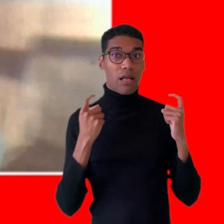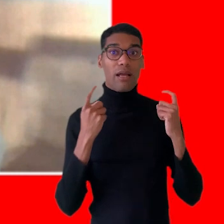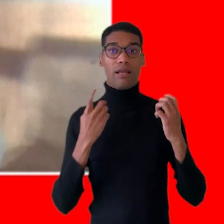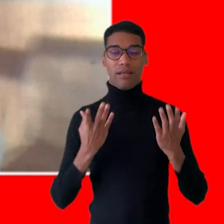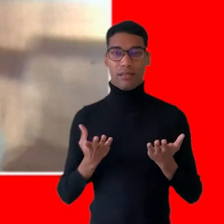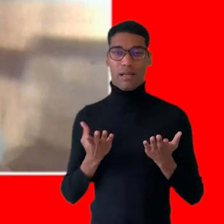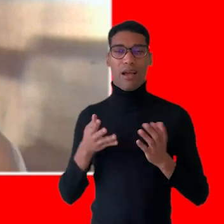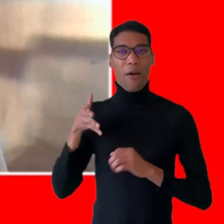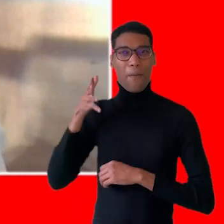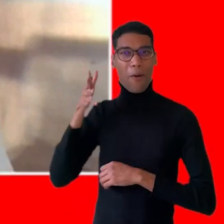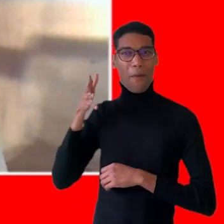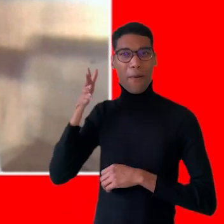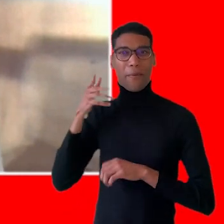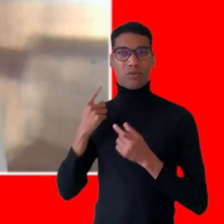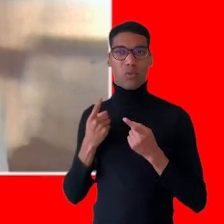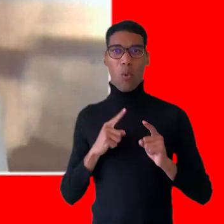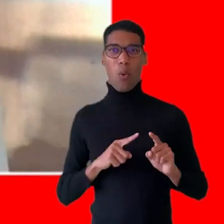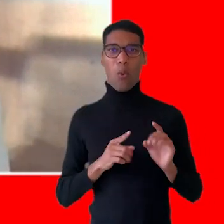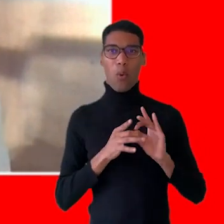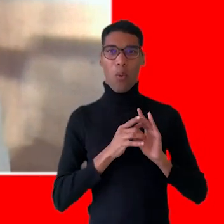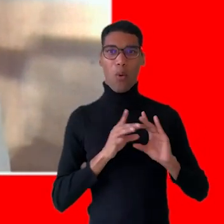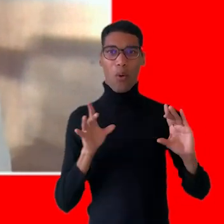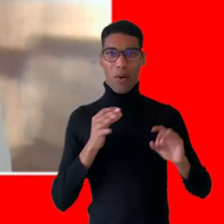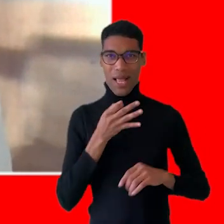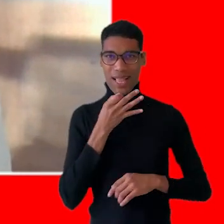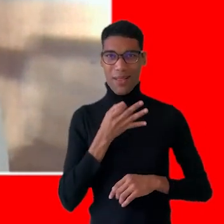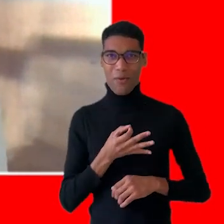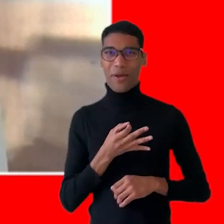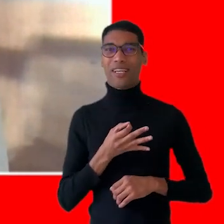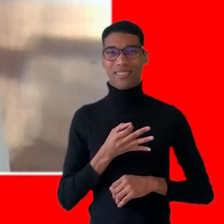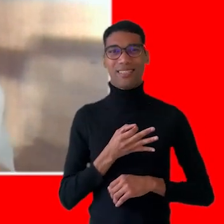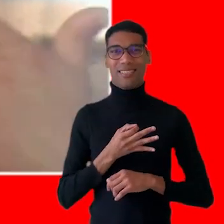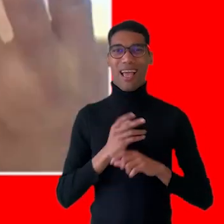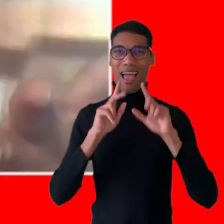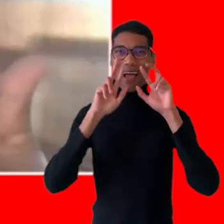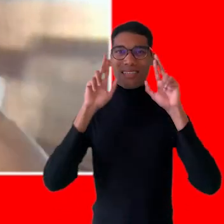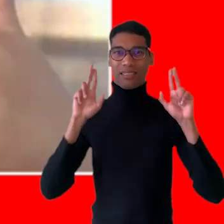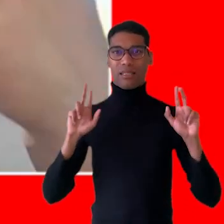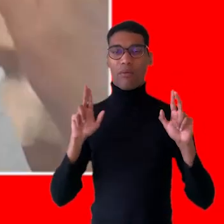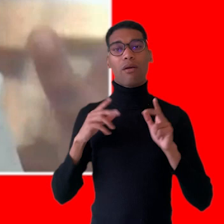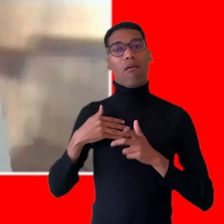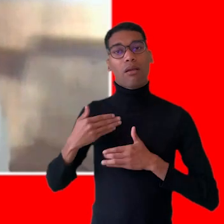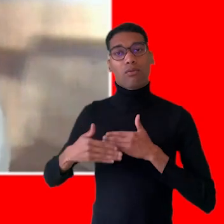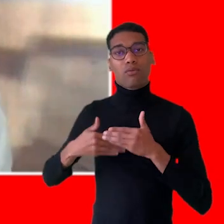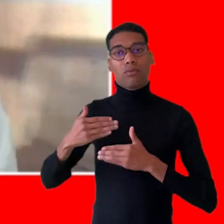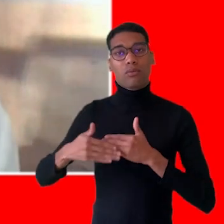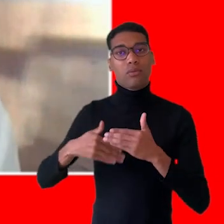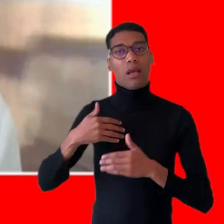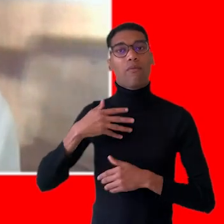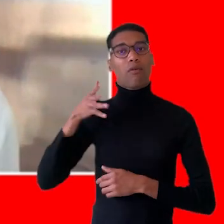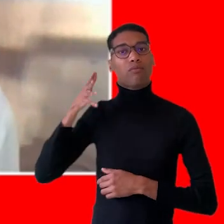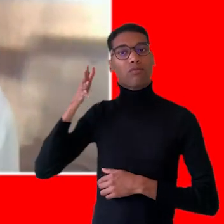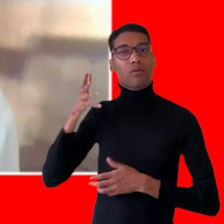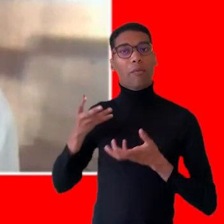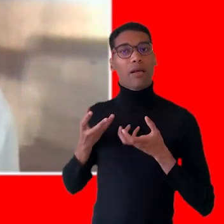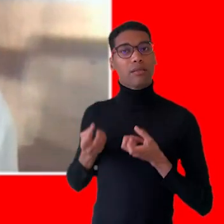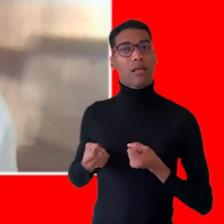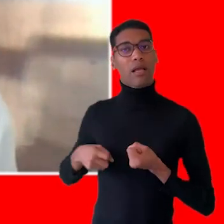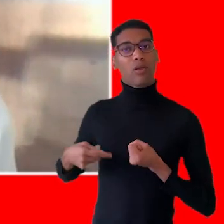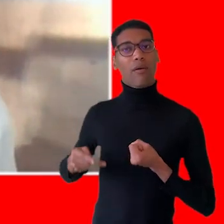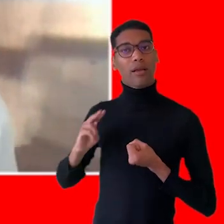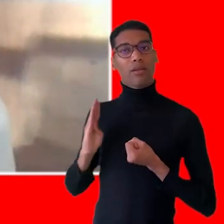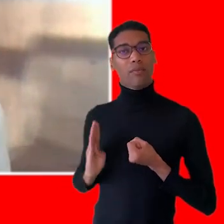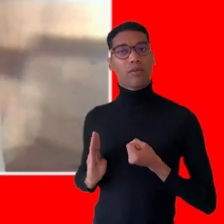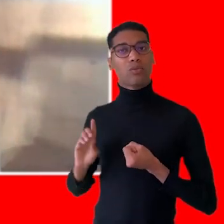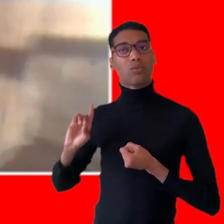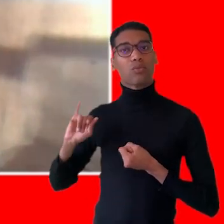violência, né, um discurso contra a democracia racial, que foi o discurso que foi se estabelecendo no Brasil no 14